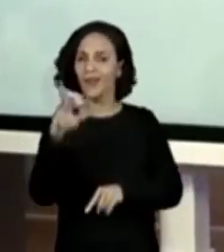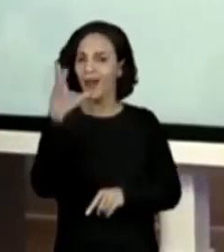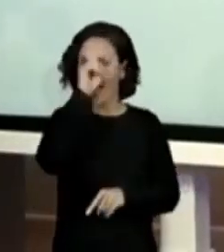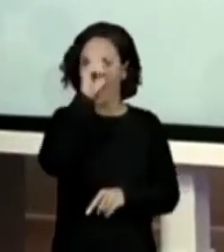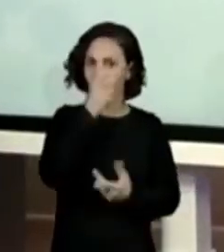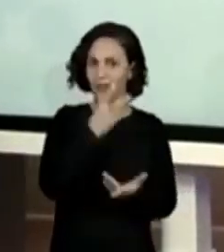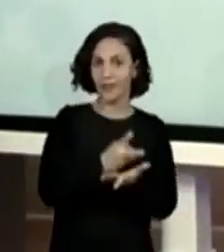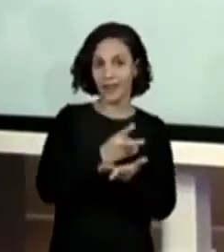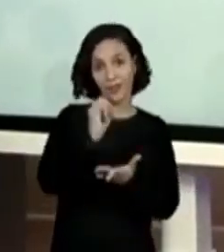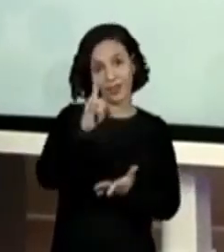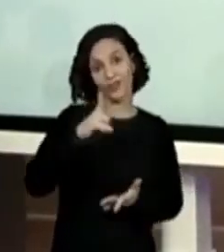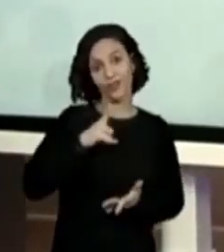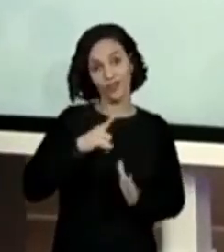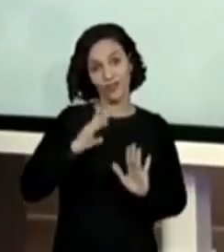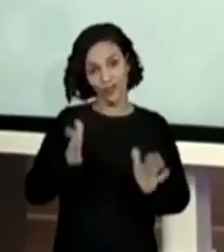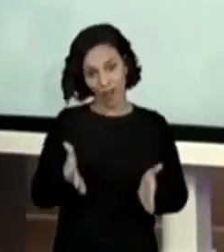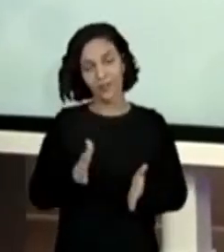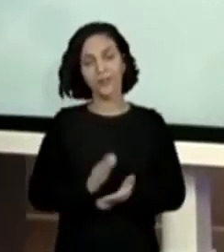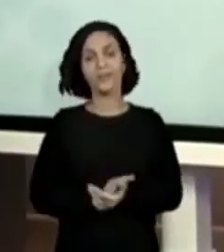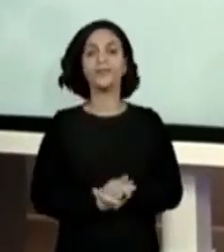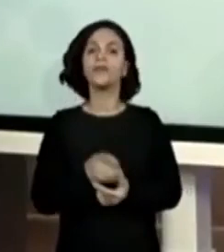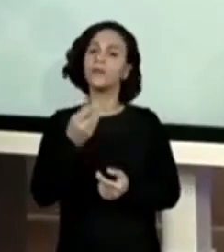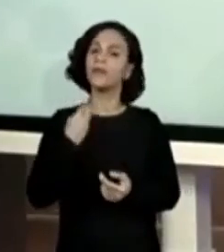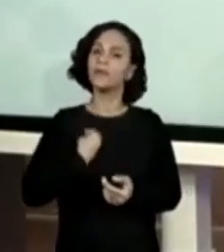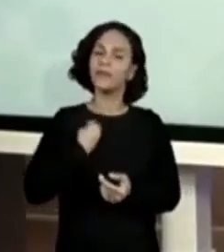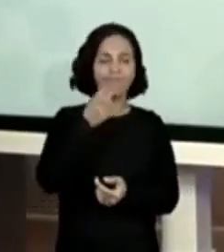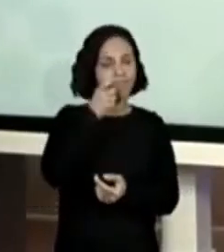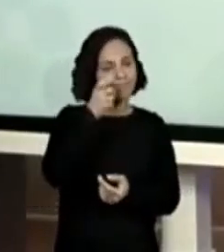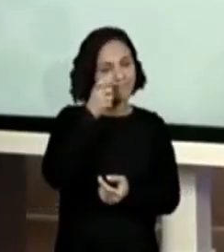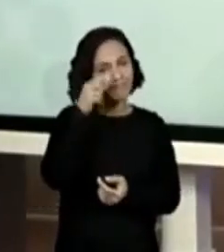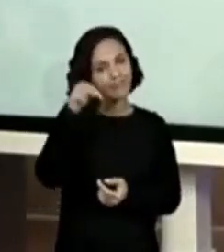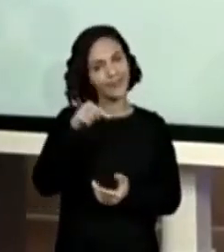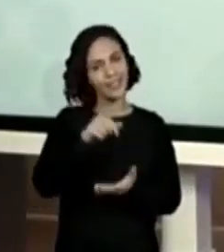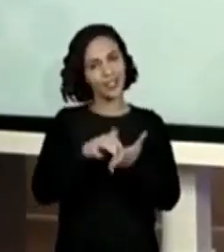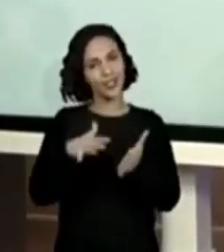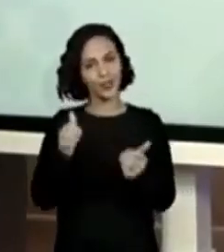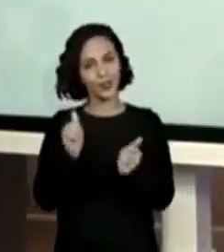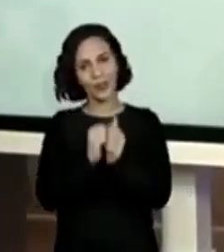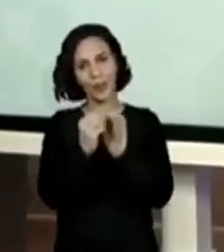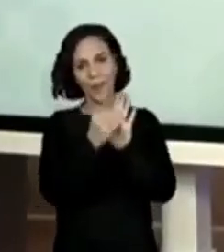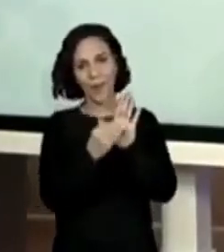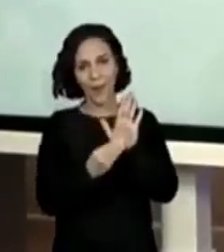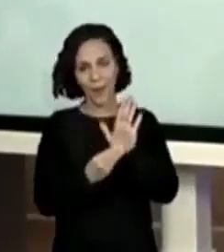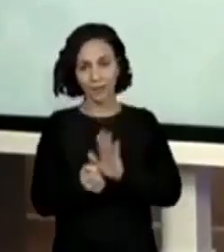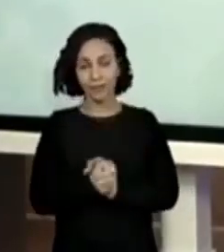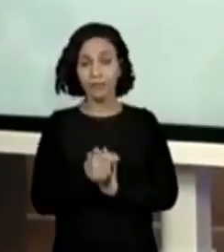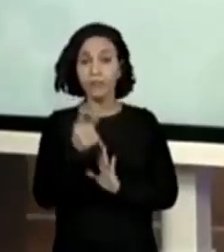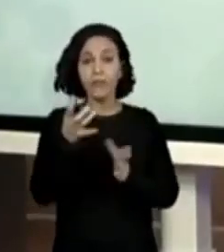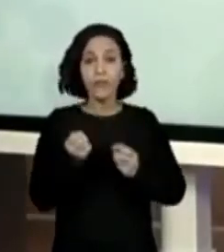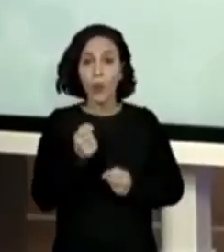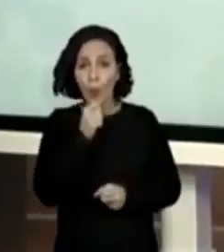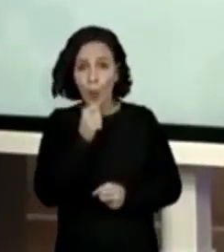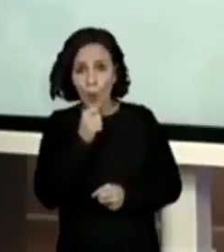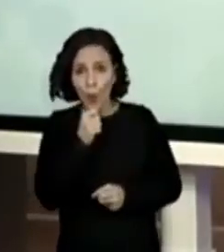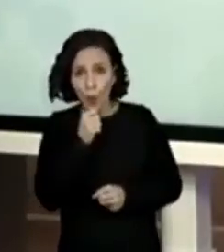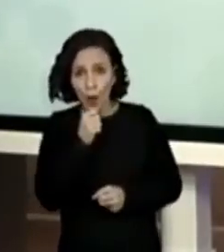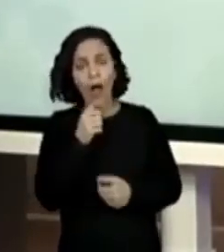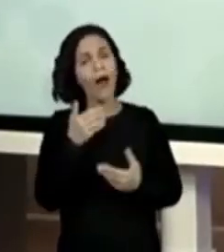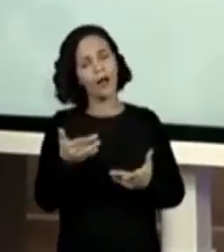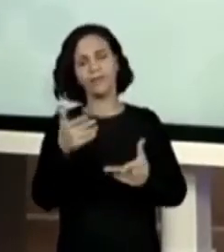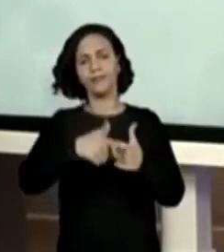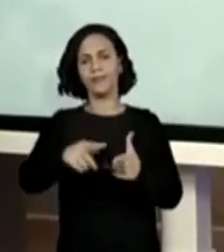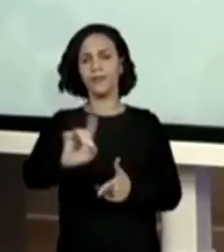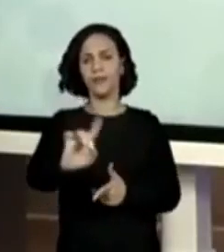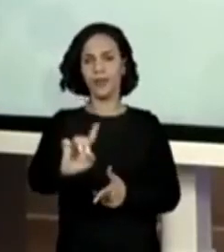Sempre, volume 3, para poder participar da atividade com a gente. Se você não tiver recebido o material ainda, não